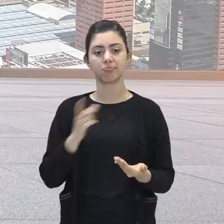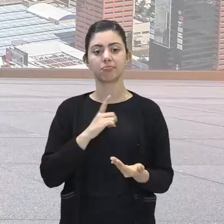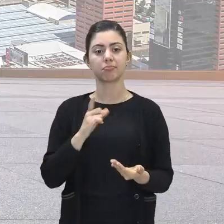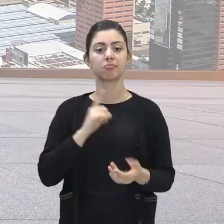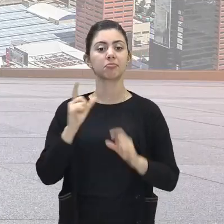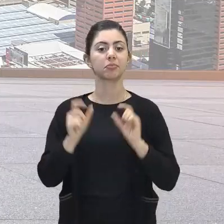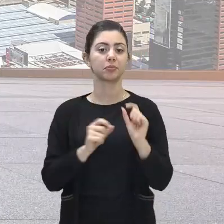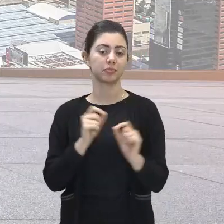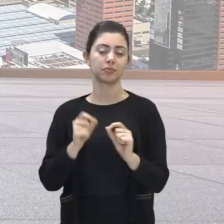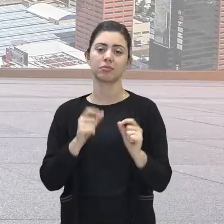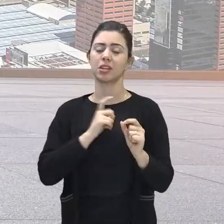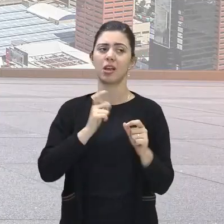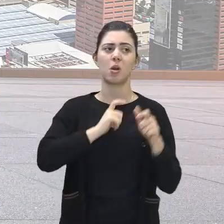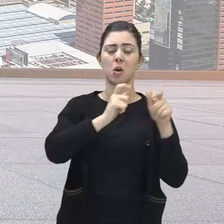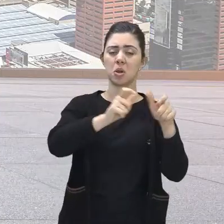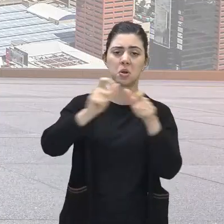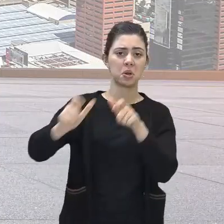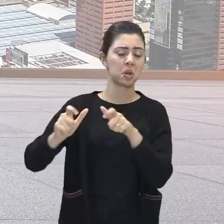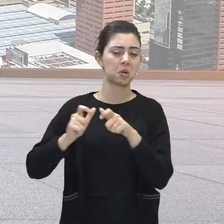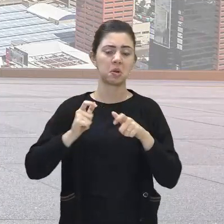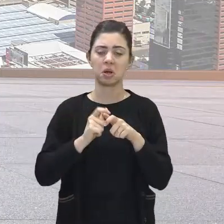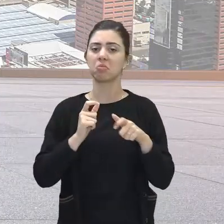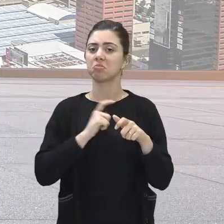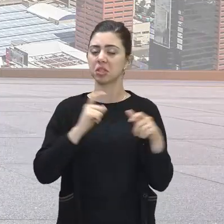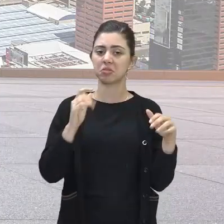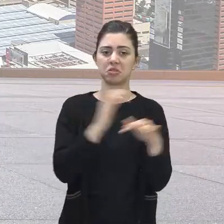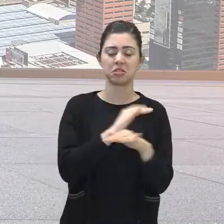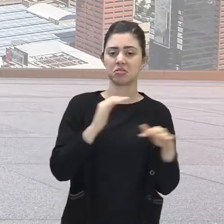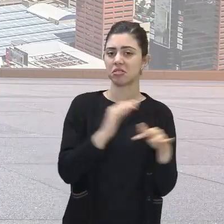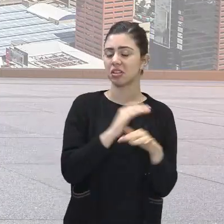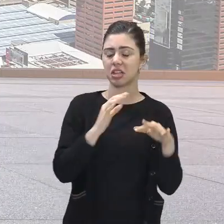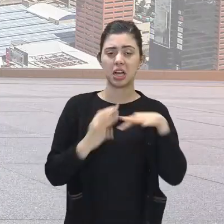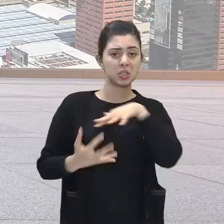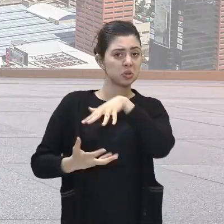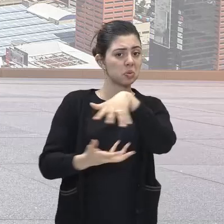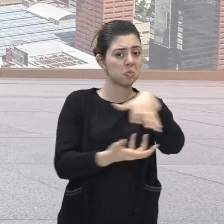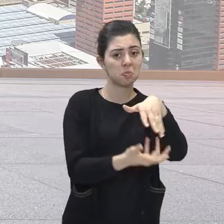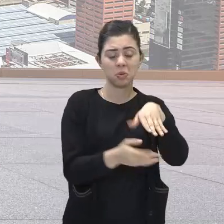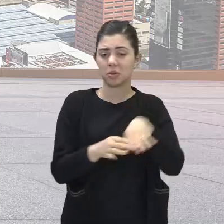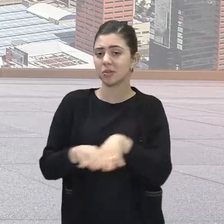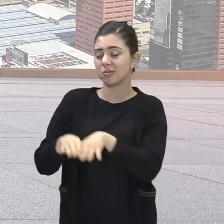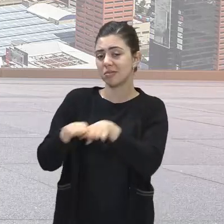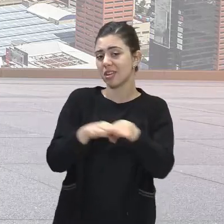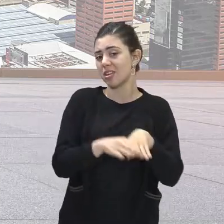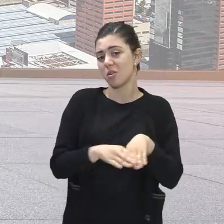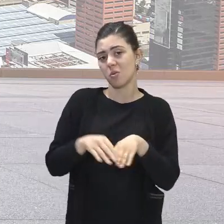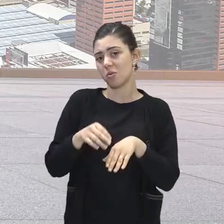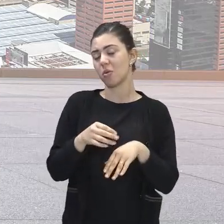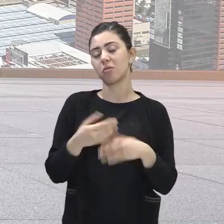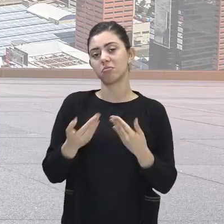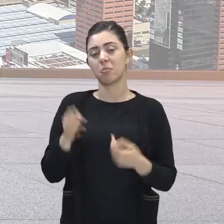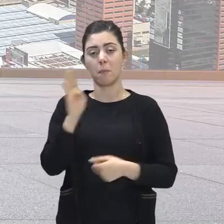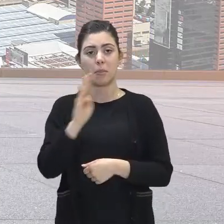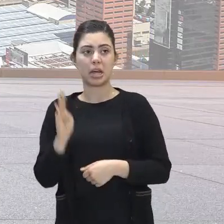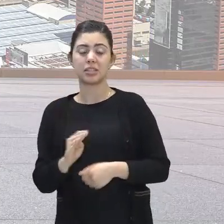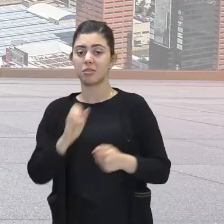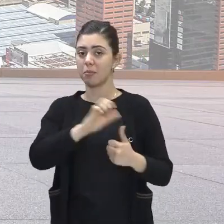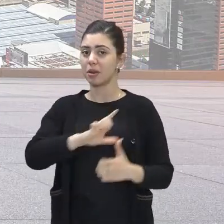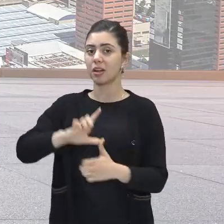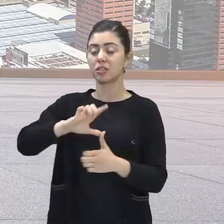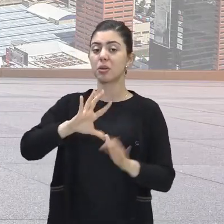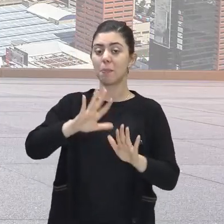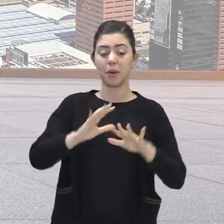realidade de praticamente todas as grandes cidades do mundo todo, não necessariamente do Brasil, não necessariamente da América